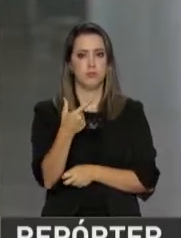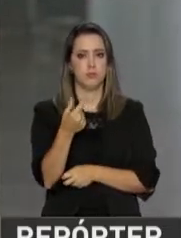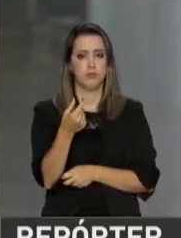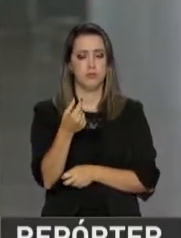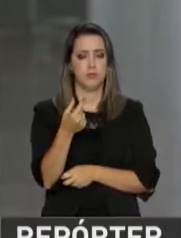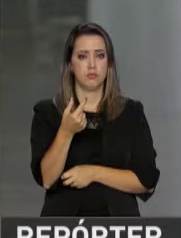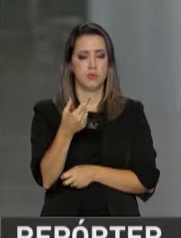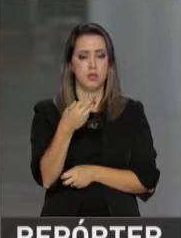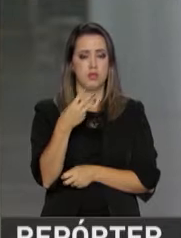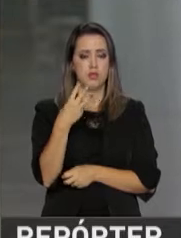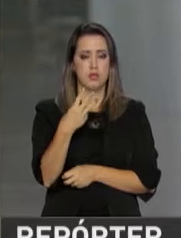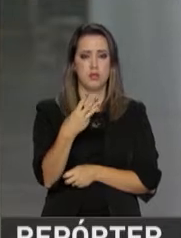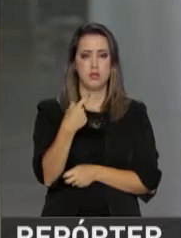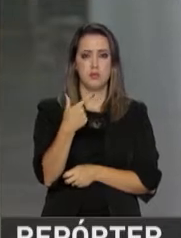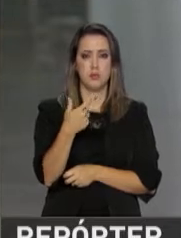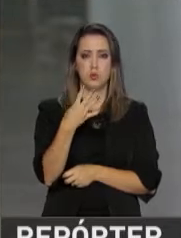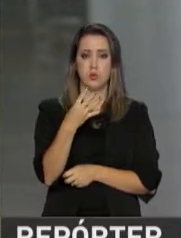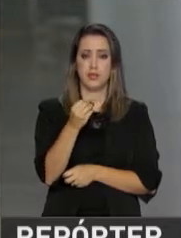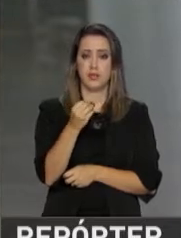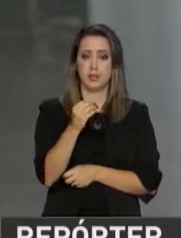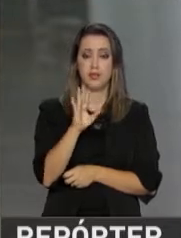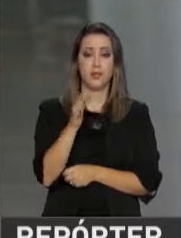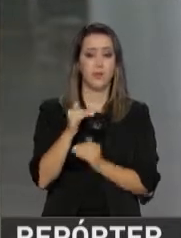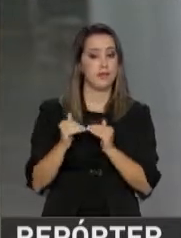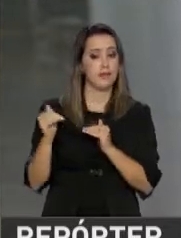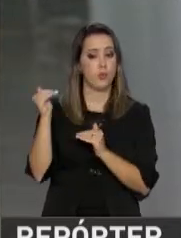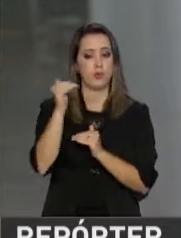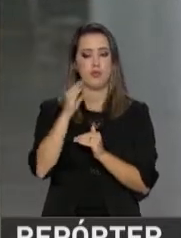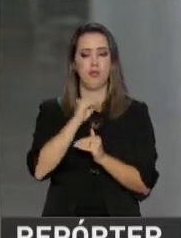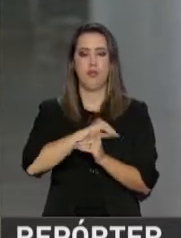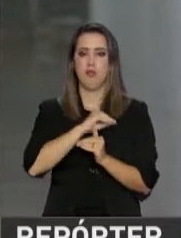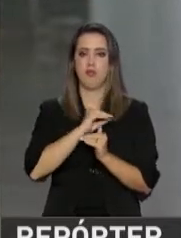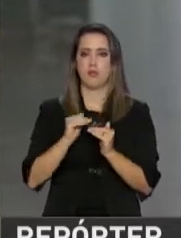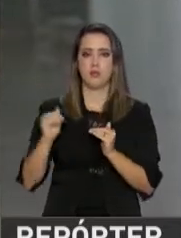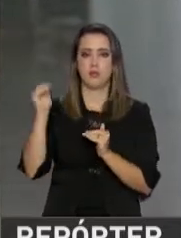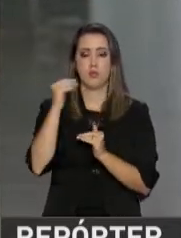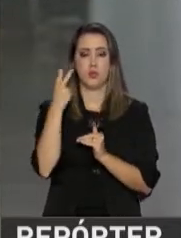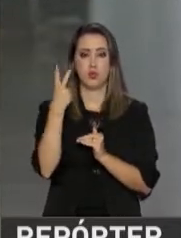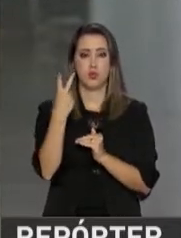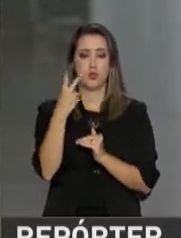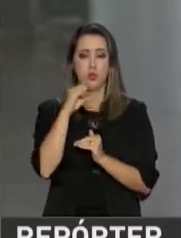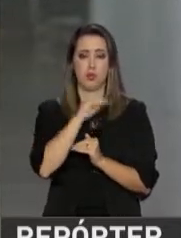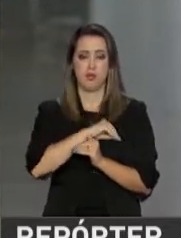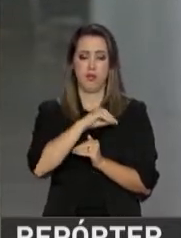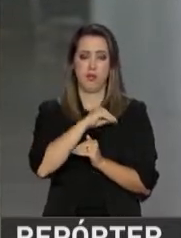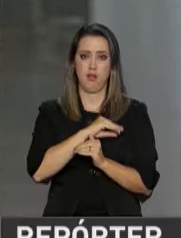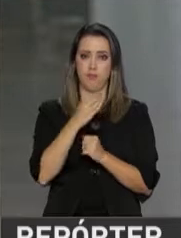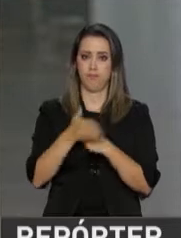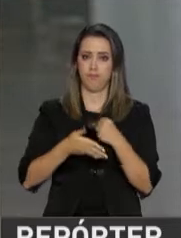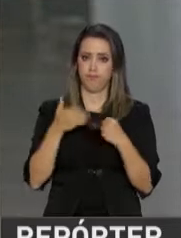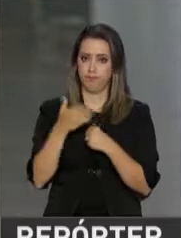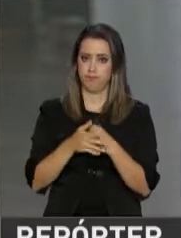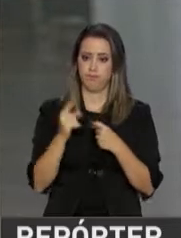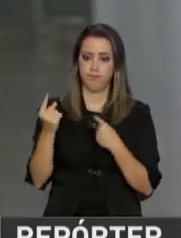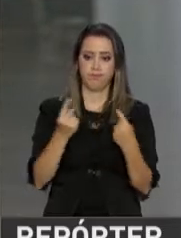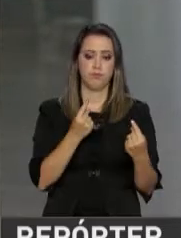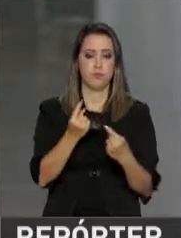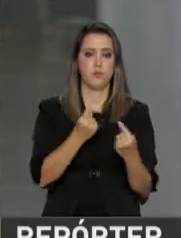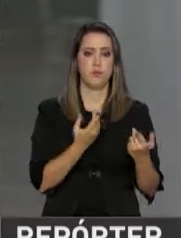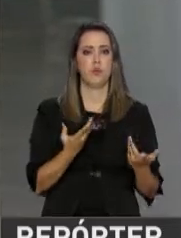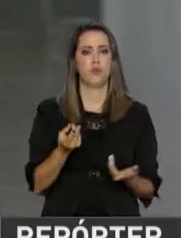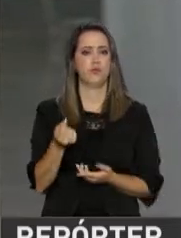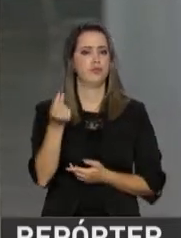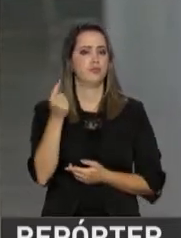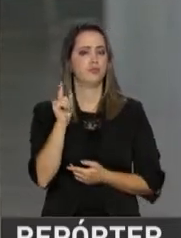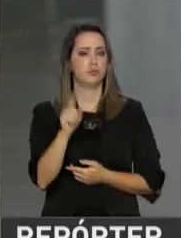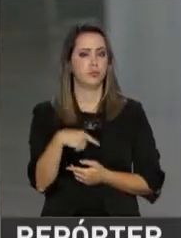240 que têm renda superior a dois salários mínimos per capta como renda então nós priorizamos